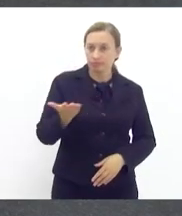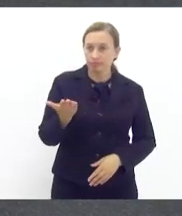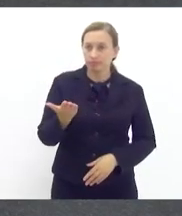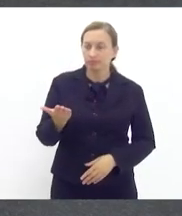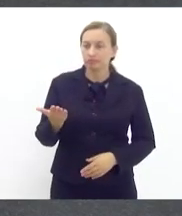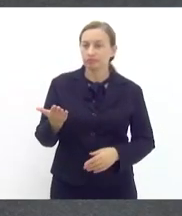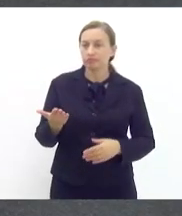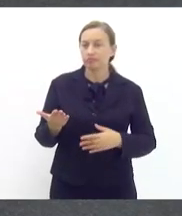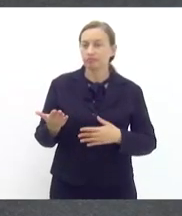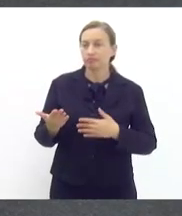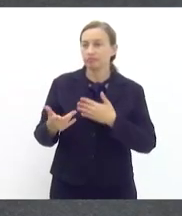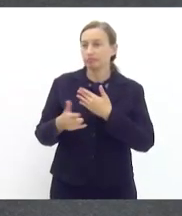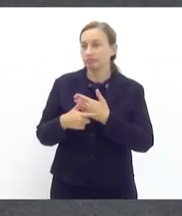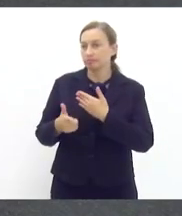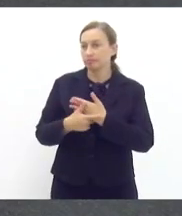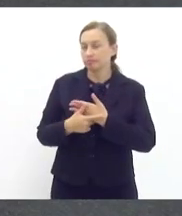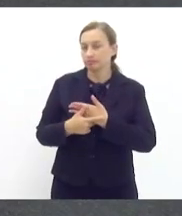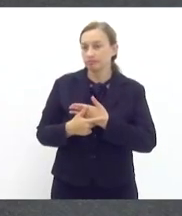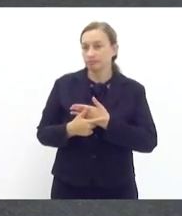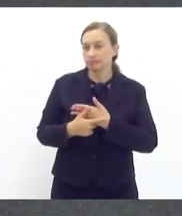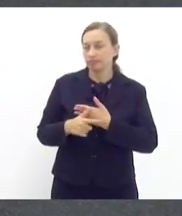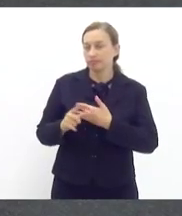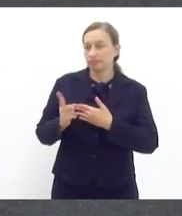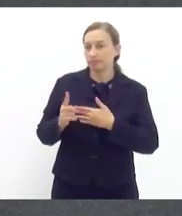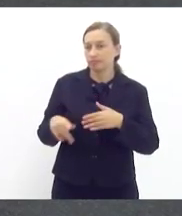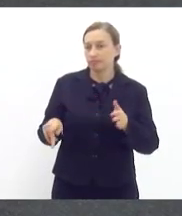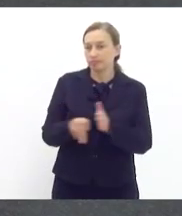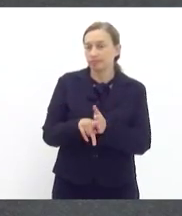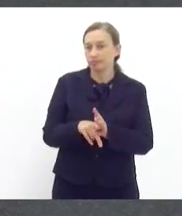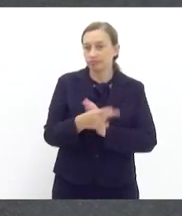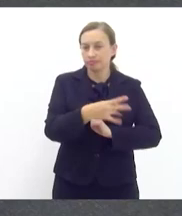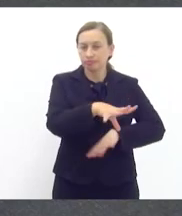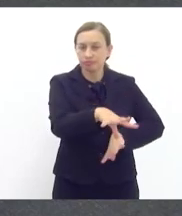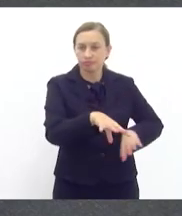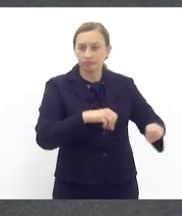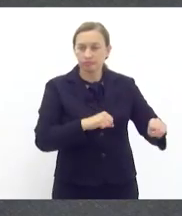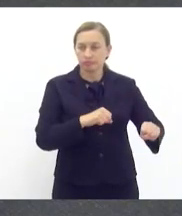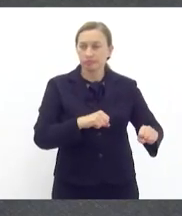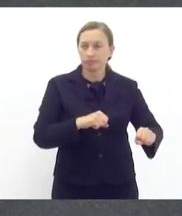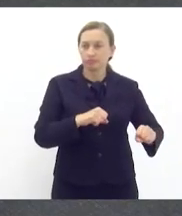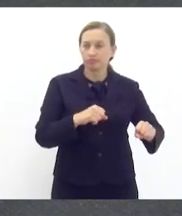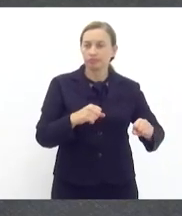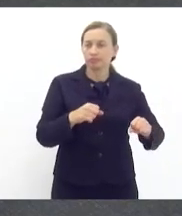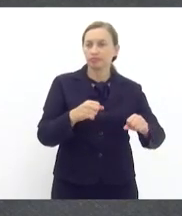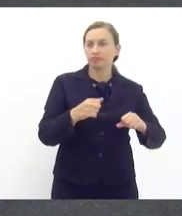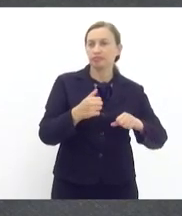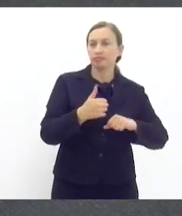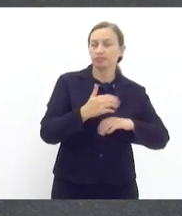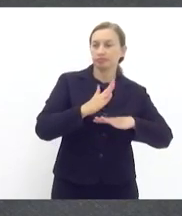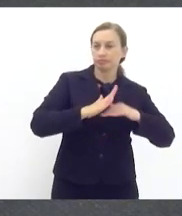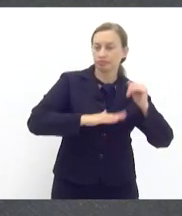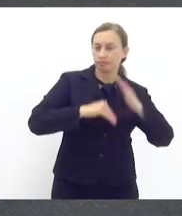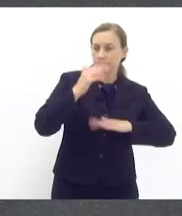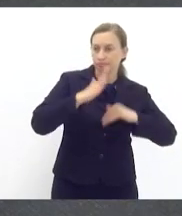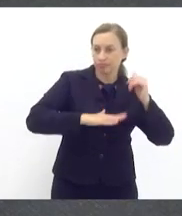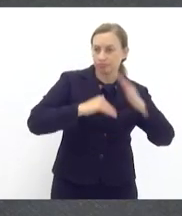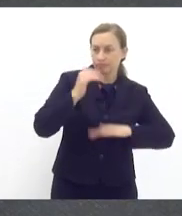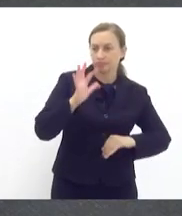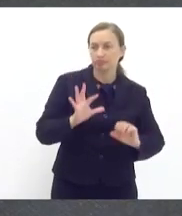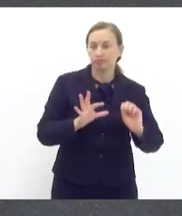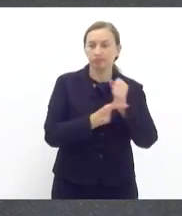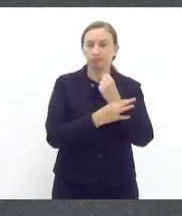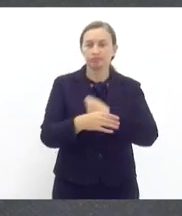atribuição e funções que não dizem respeito a sua formação profissional excepcionados agentes de segurança que se